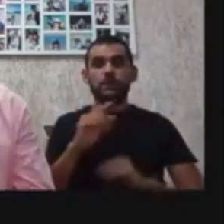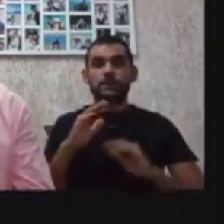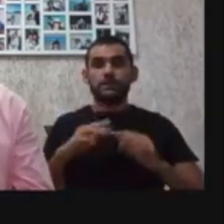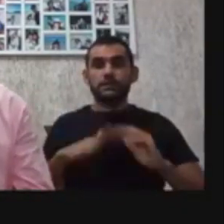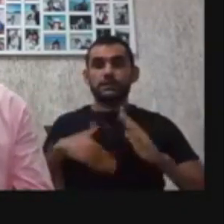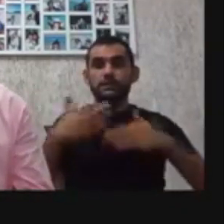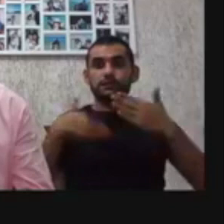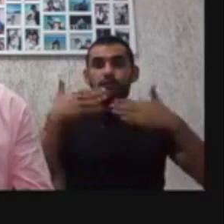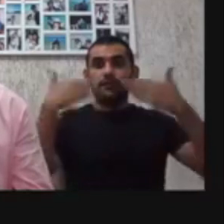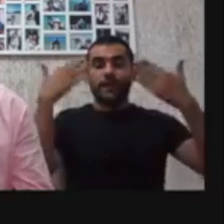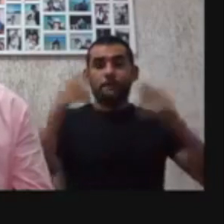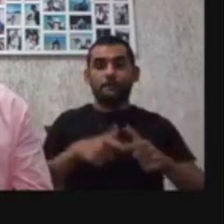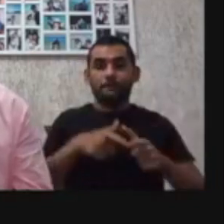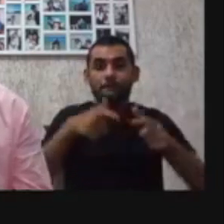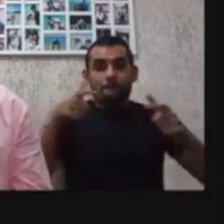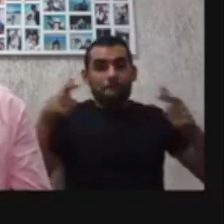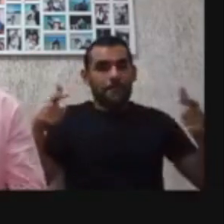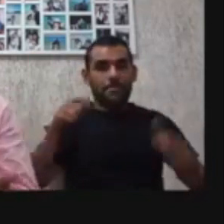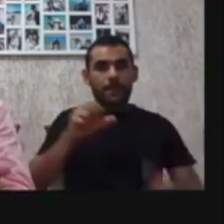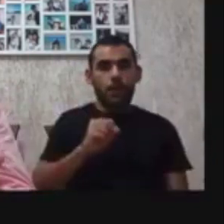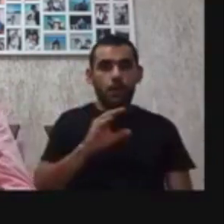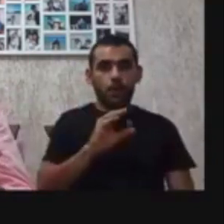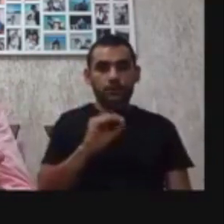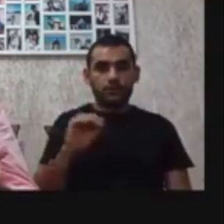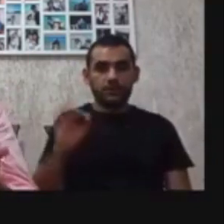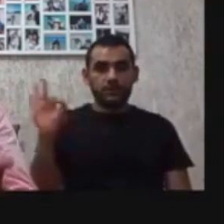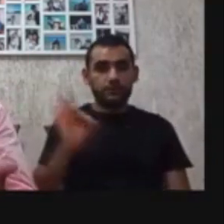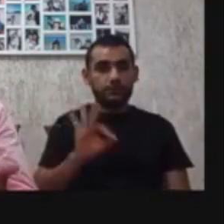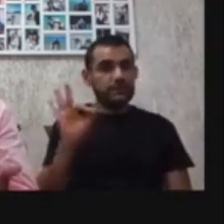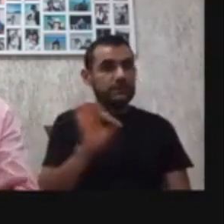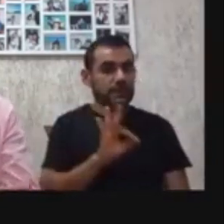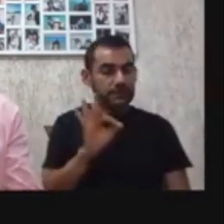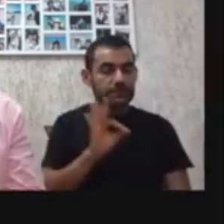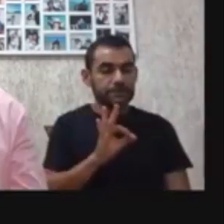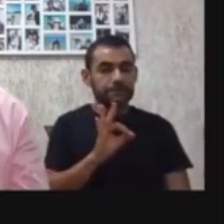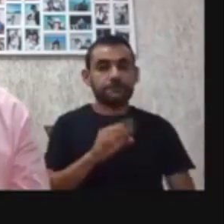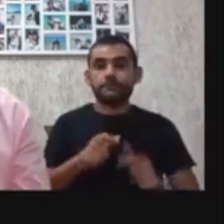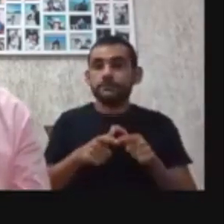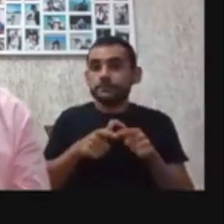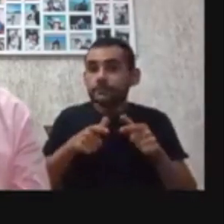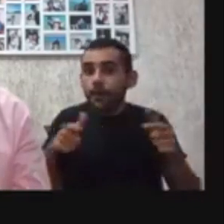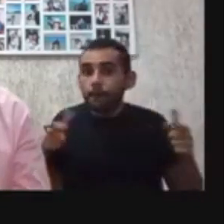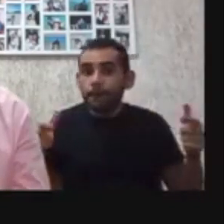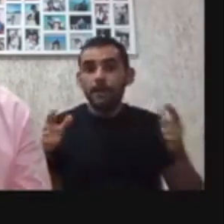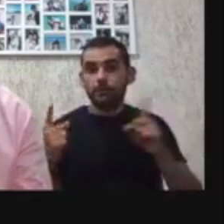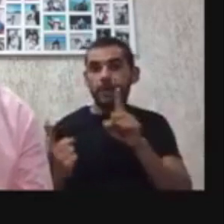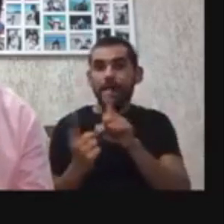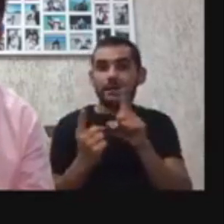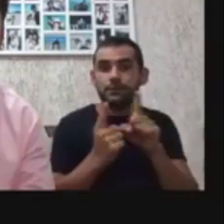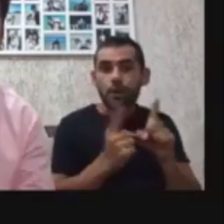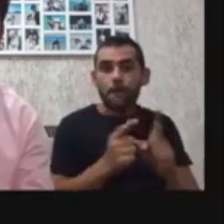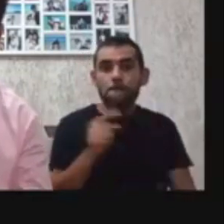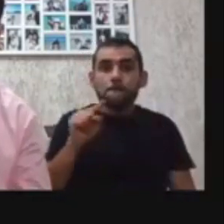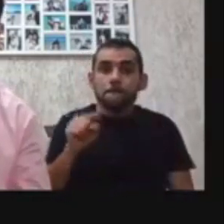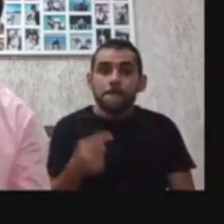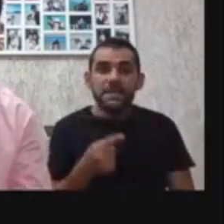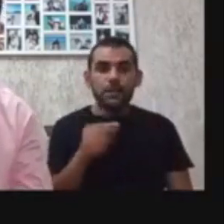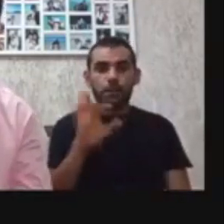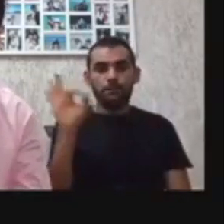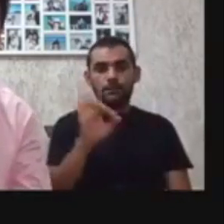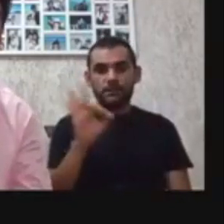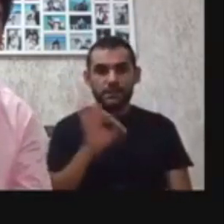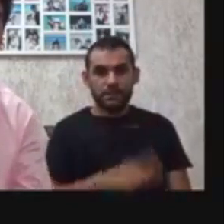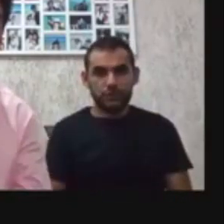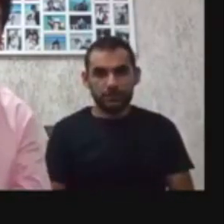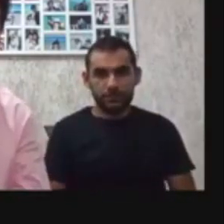instituição em quase 800%. E com isso, nós ampliamos os atendimentos em quase 1000%.